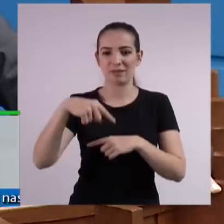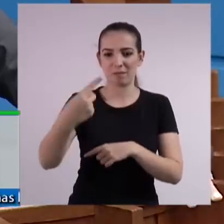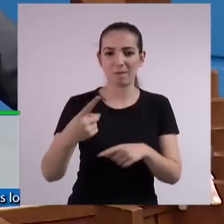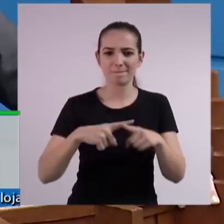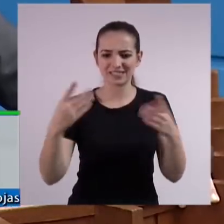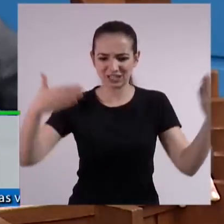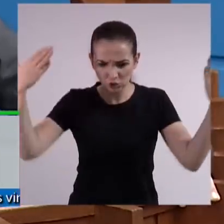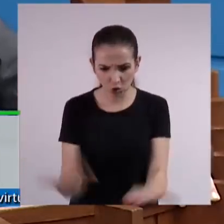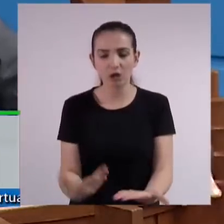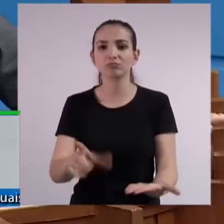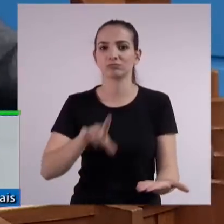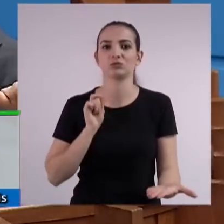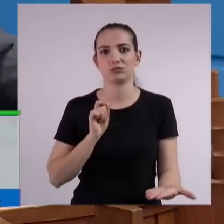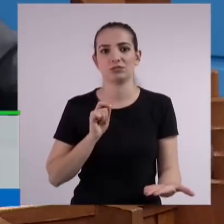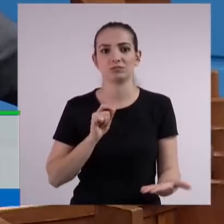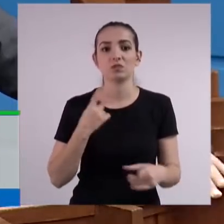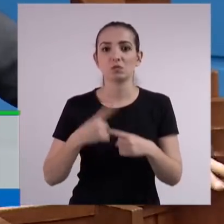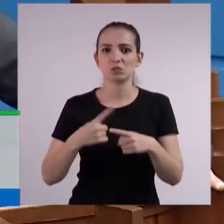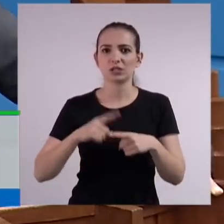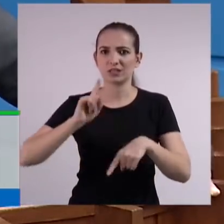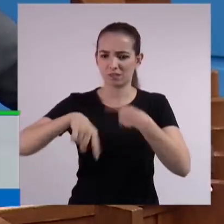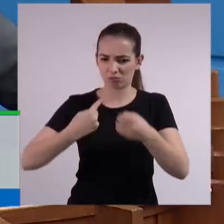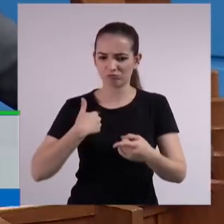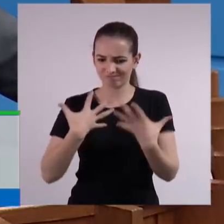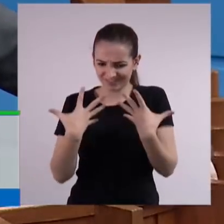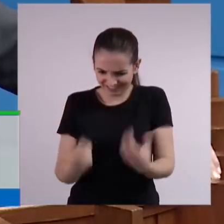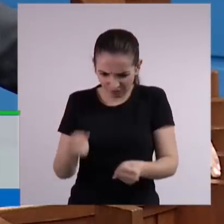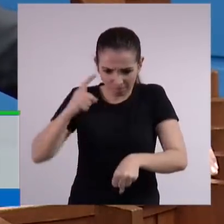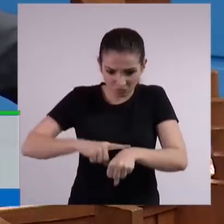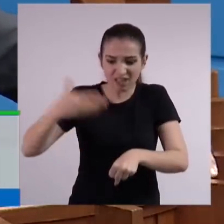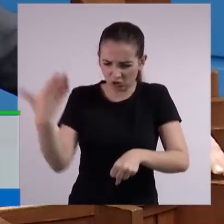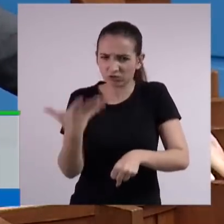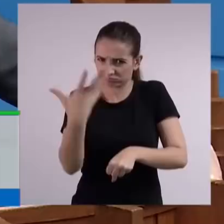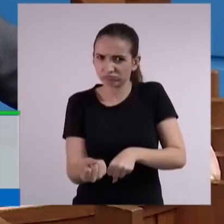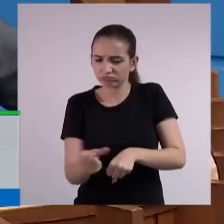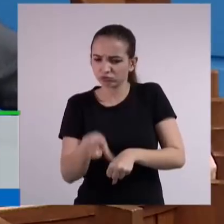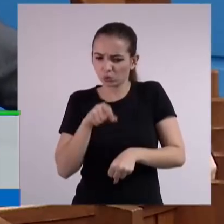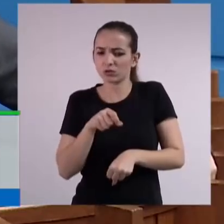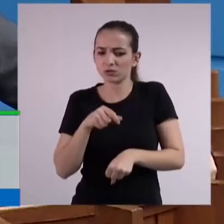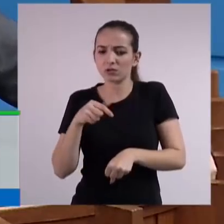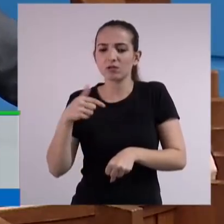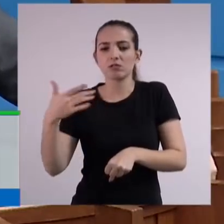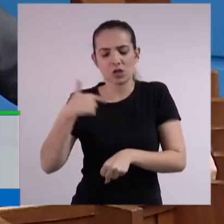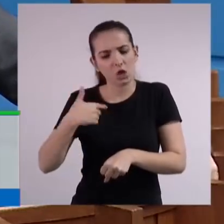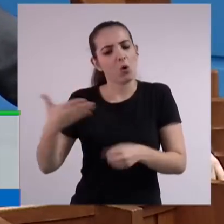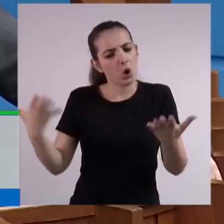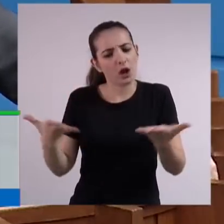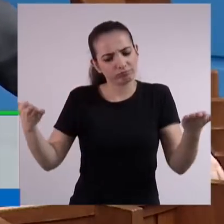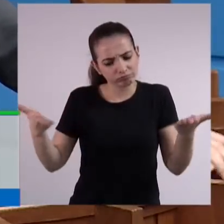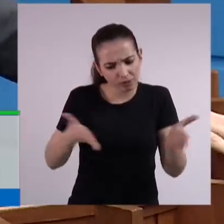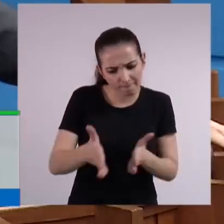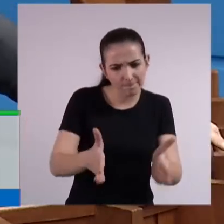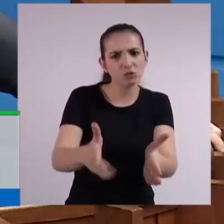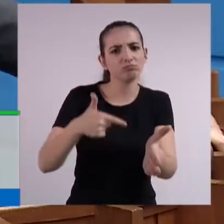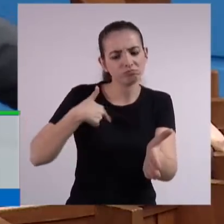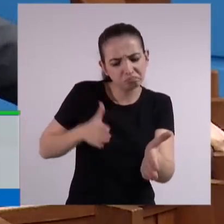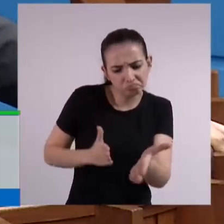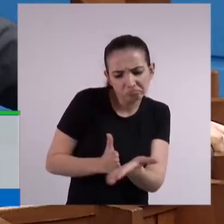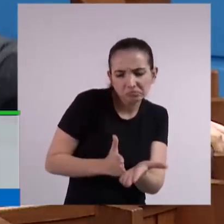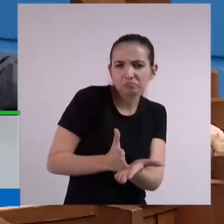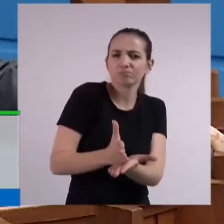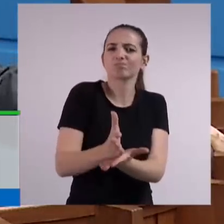você tomar a decisão. A partir do momento que tomei, eu venho para essa caminhada com a